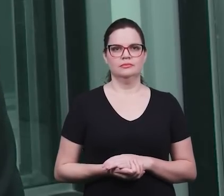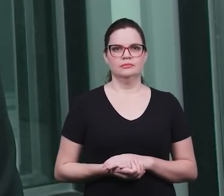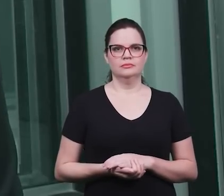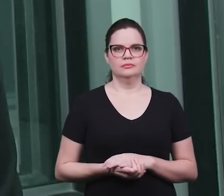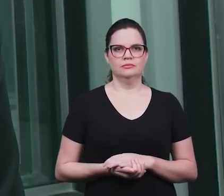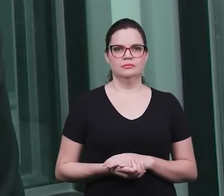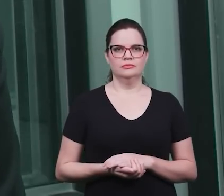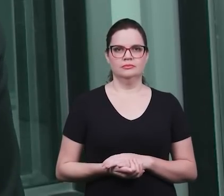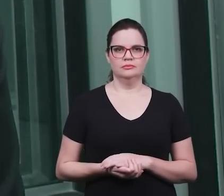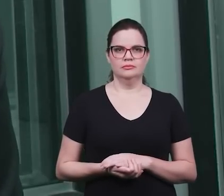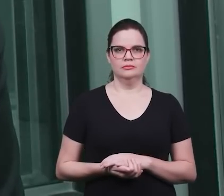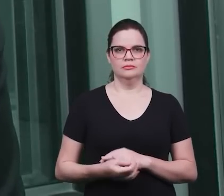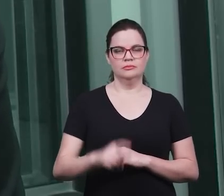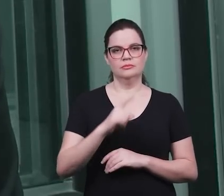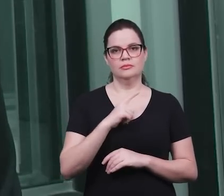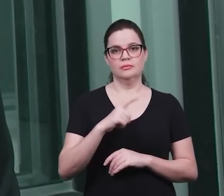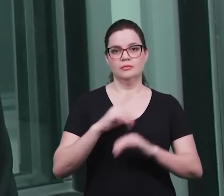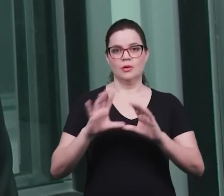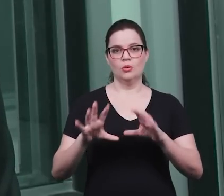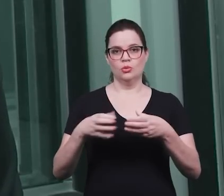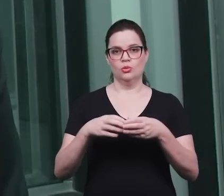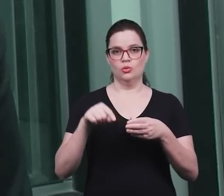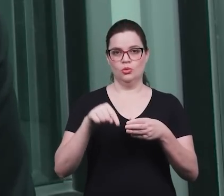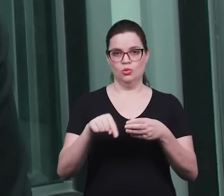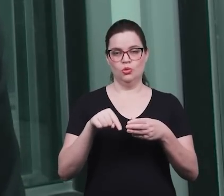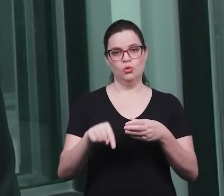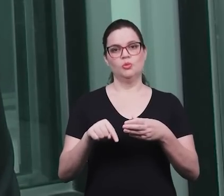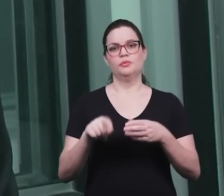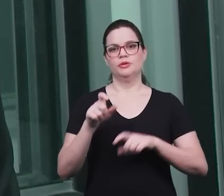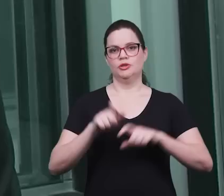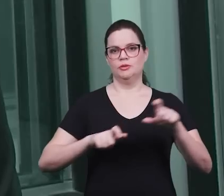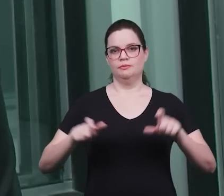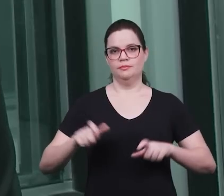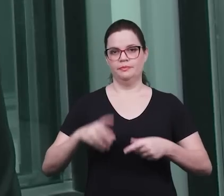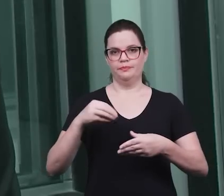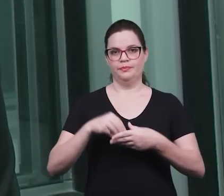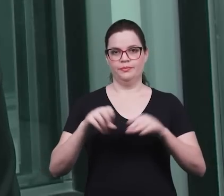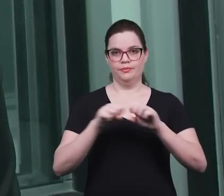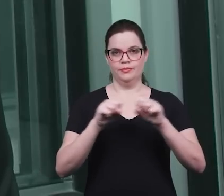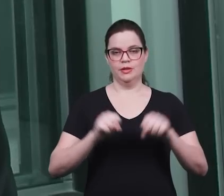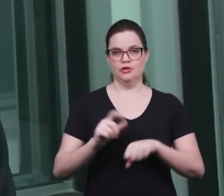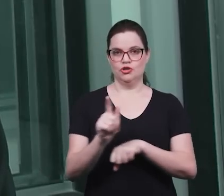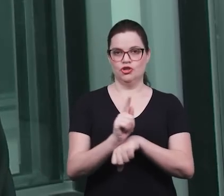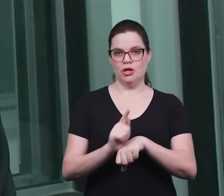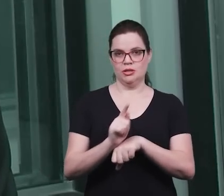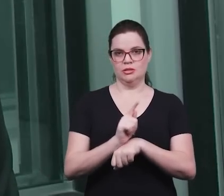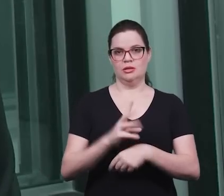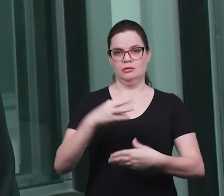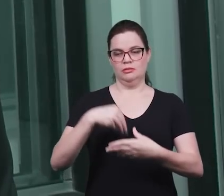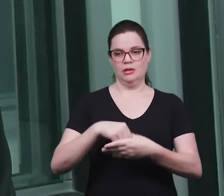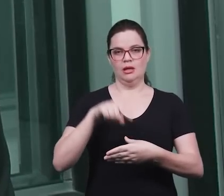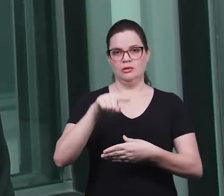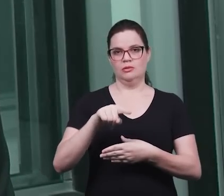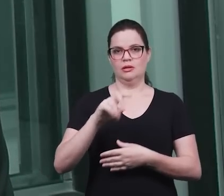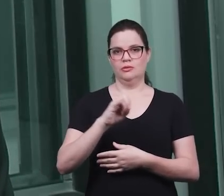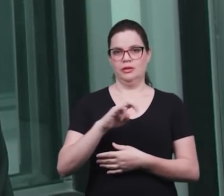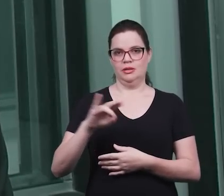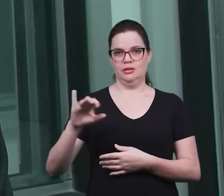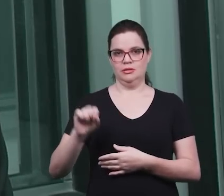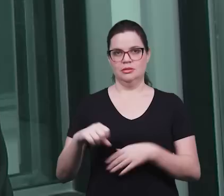uma quadrilha, né, se envolveu ali, né, no sistema de gestão dos benefícios previdenciários e